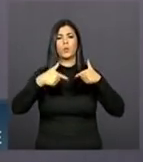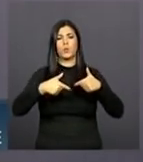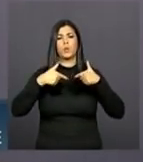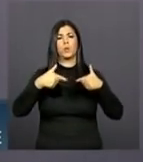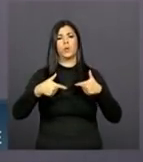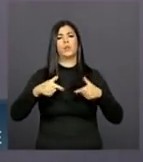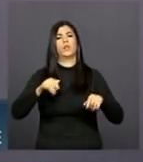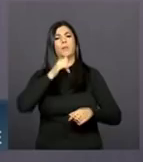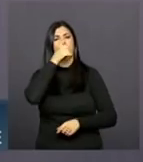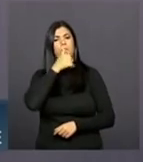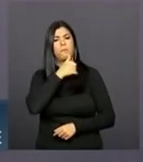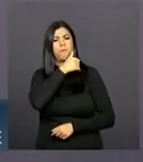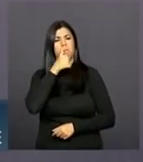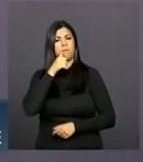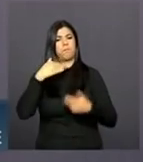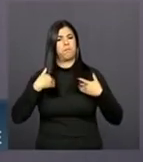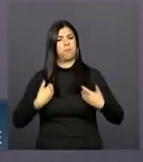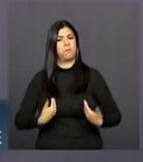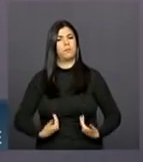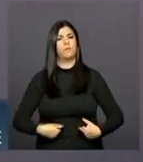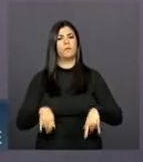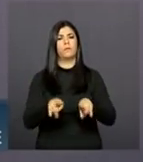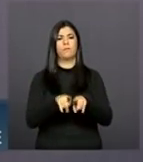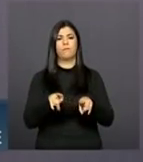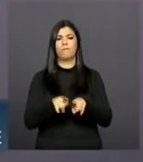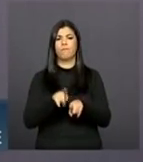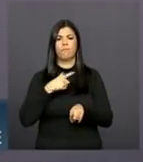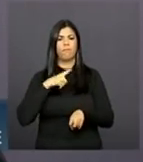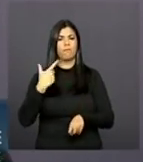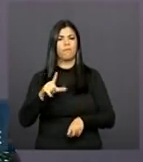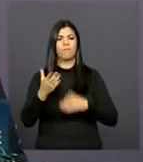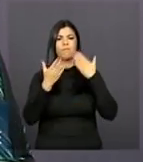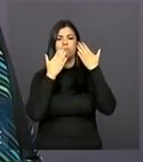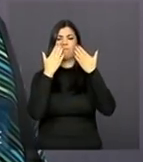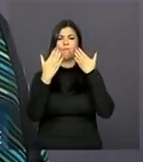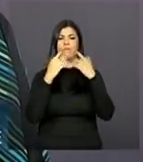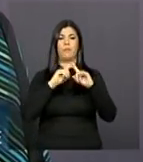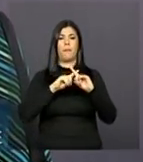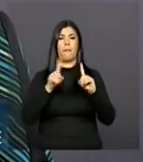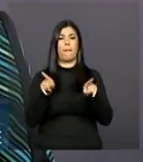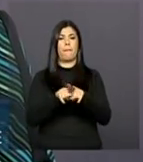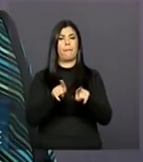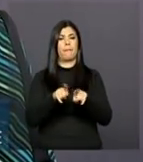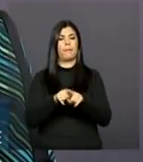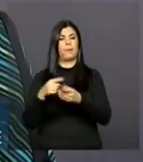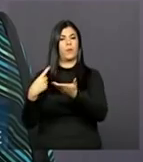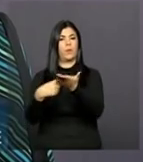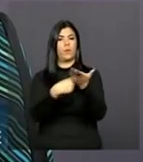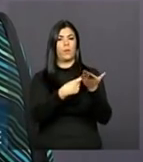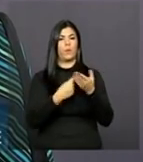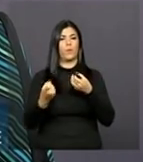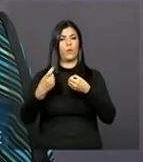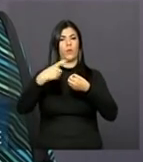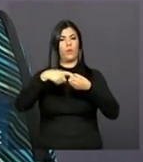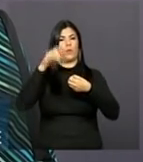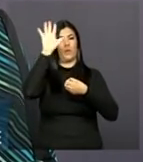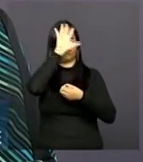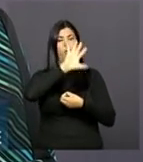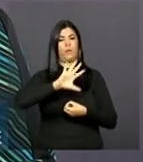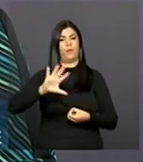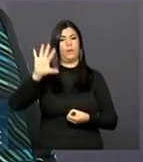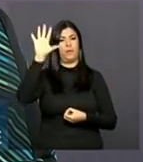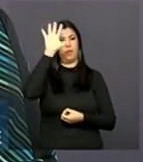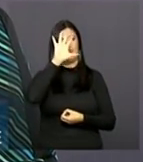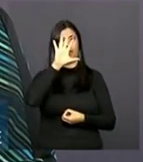por meio de sacrifícios humanos irreparáveis mas também por meio de pactos e acordos nacionais